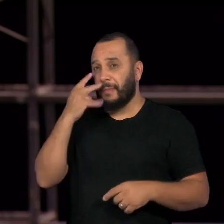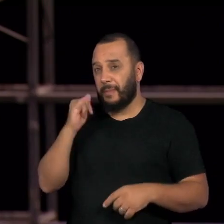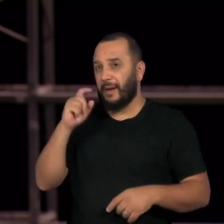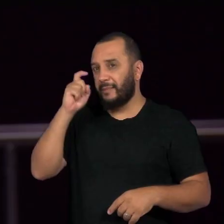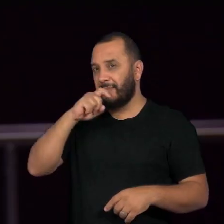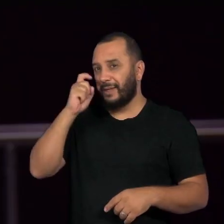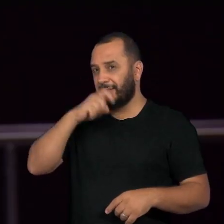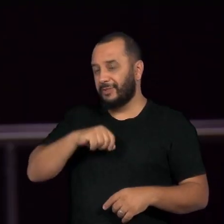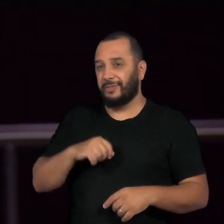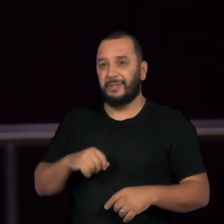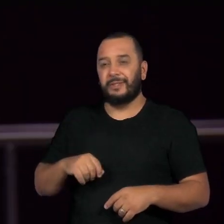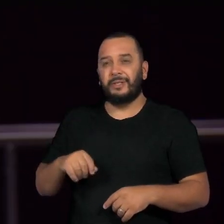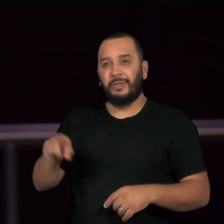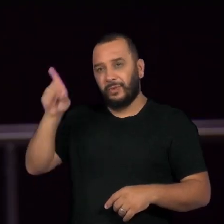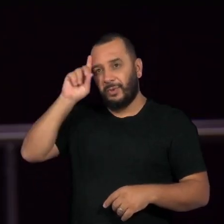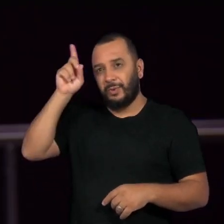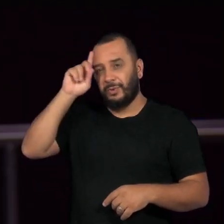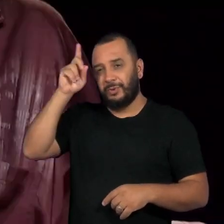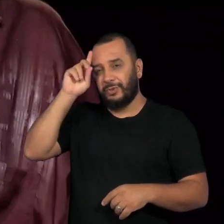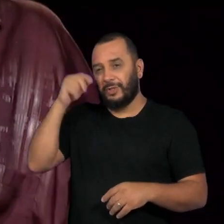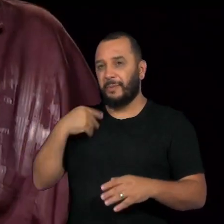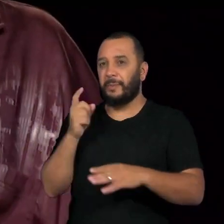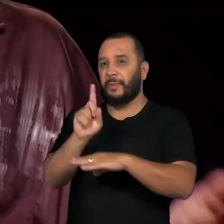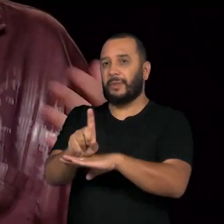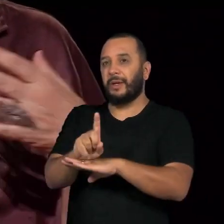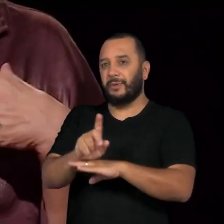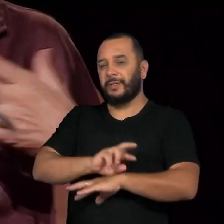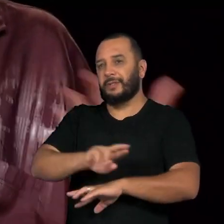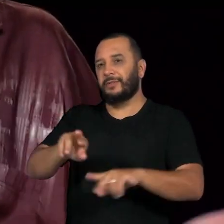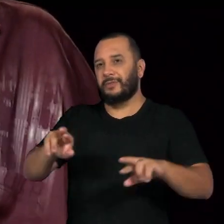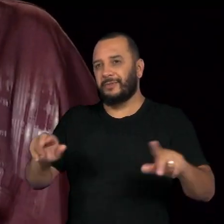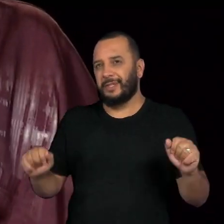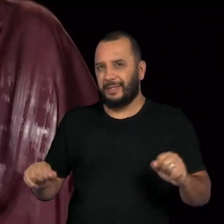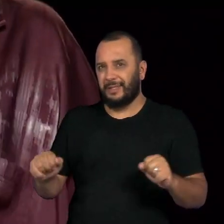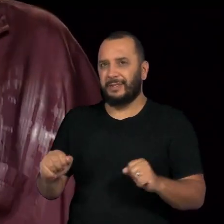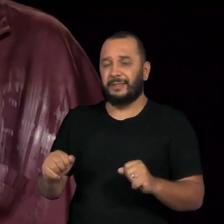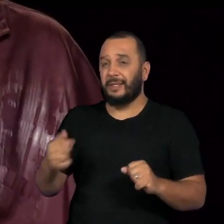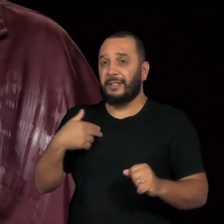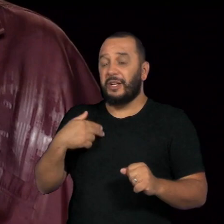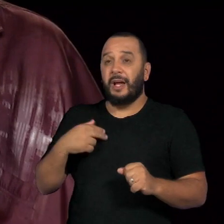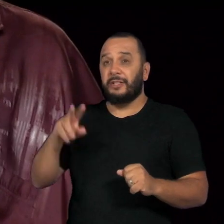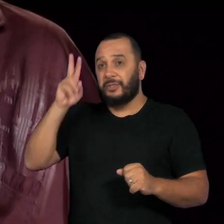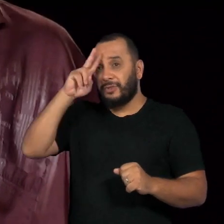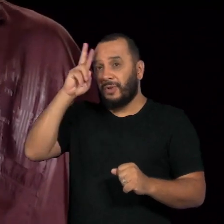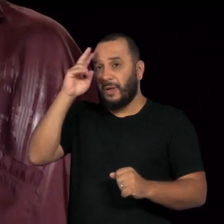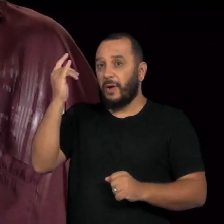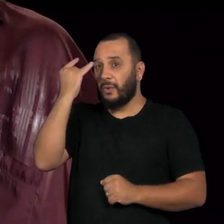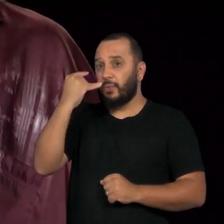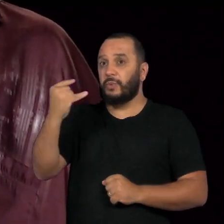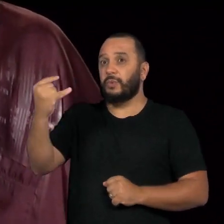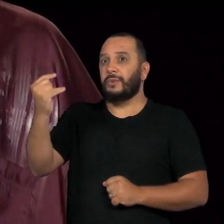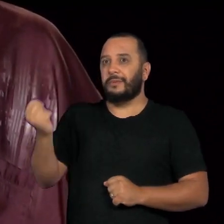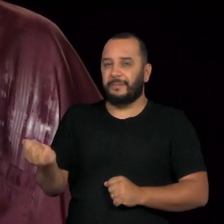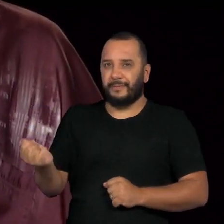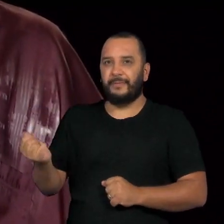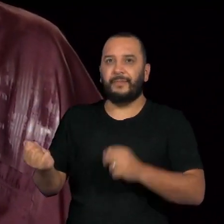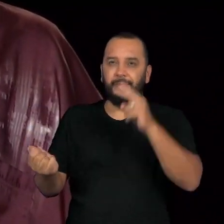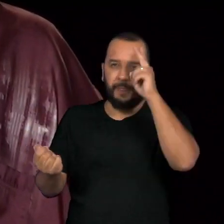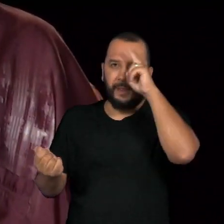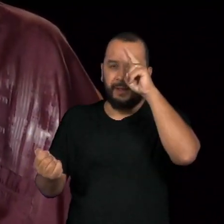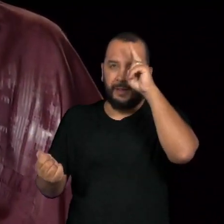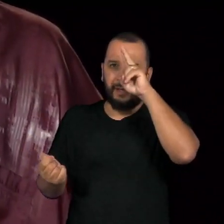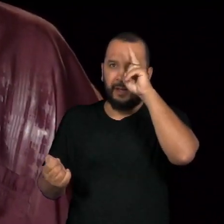Né? Porque cada dia era um protagonista. Eu falei, como assim, nessas histórias que me encantam tanto? E aí eu lembro que eu